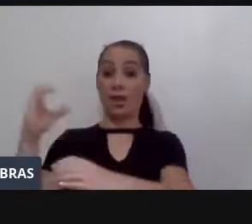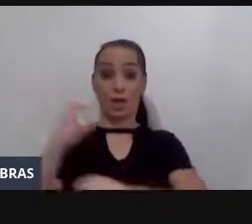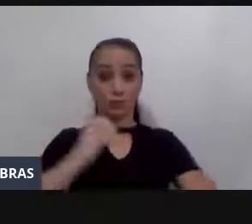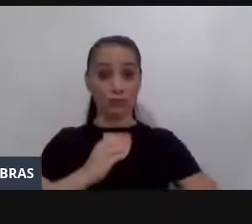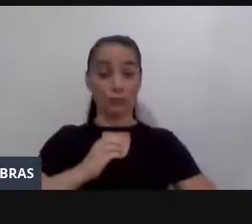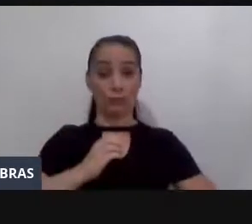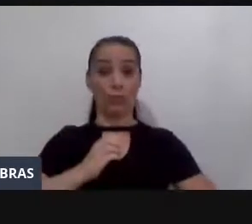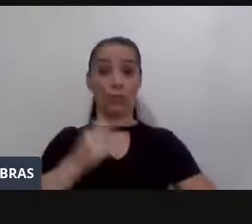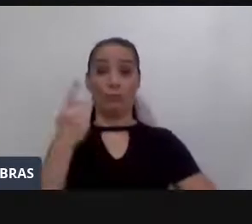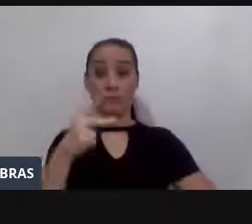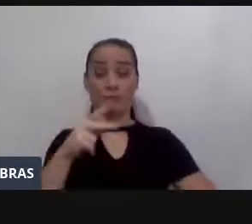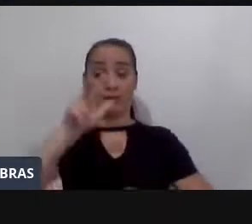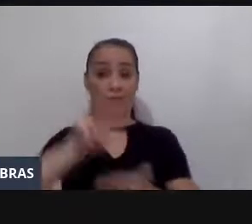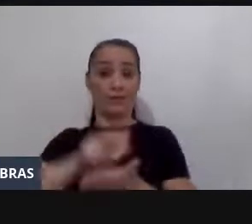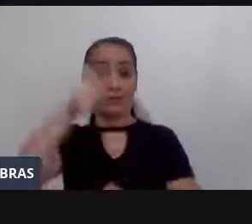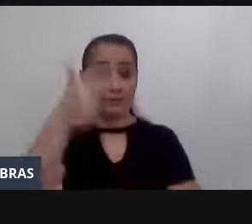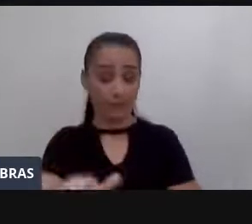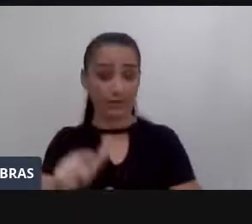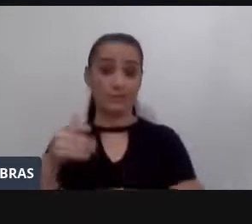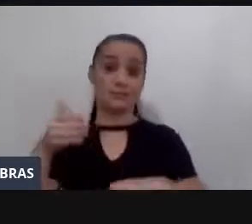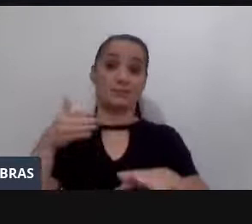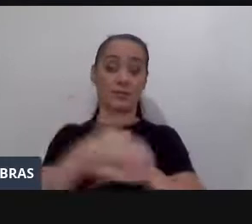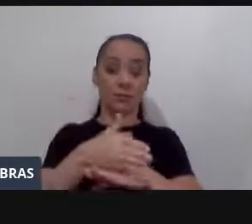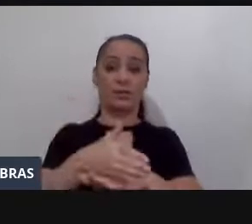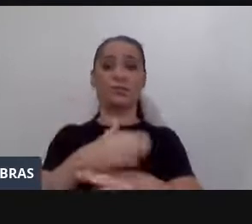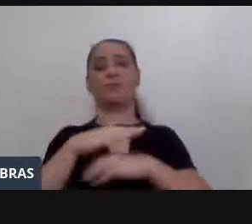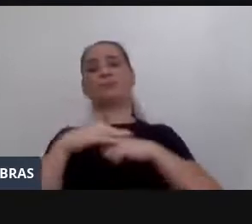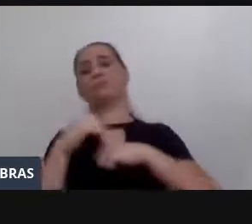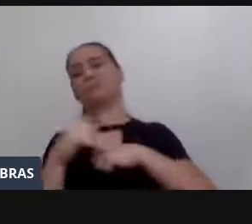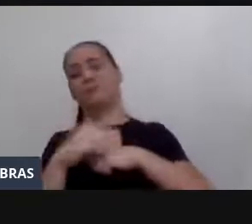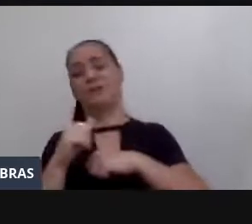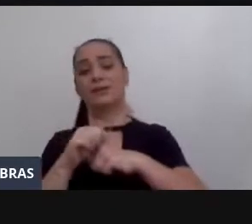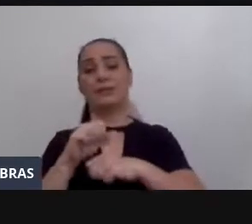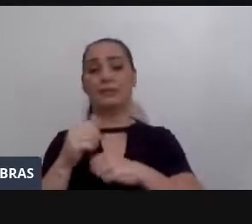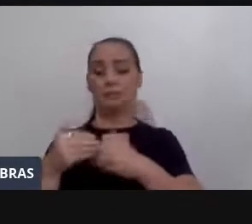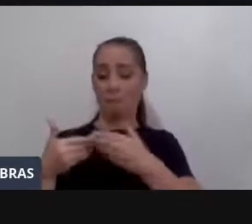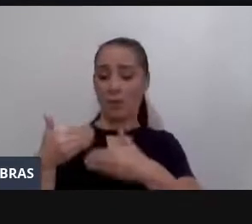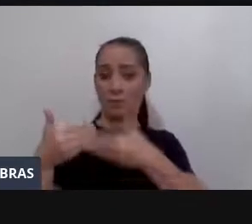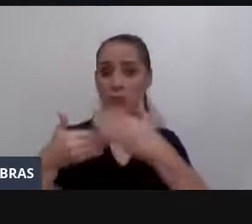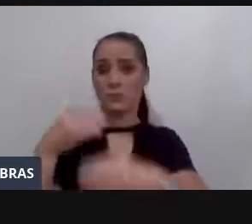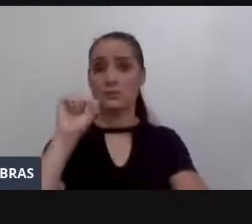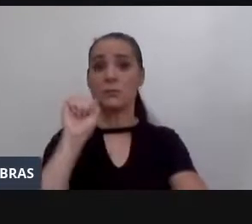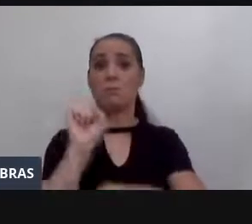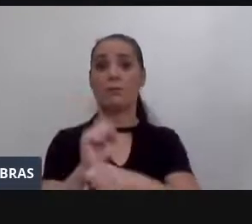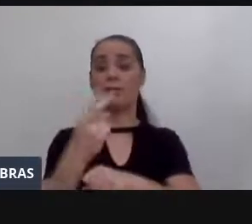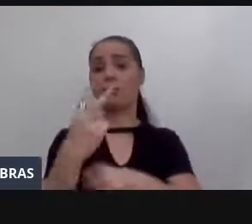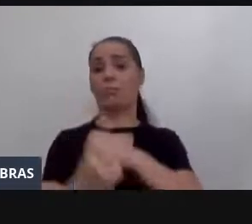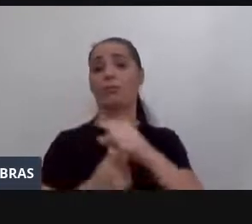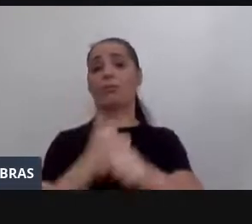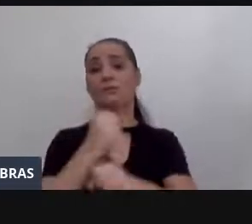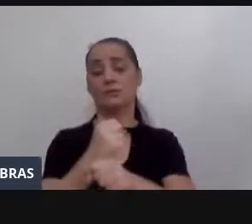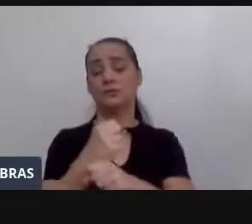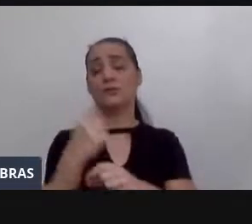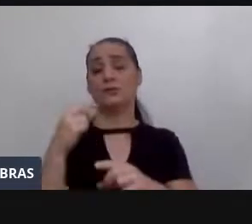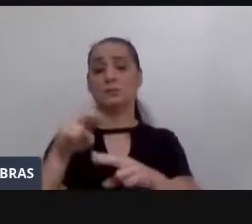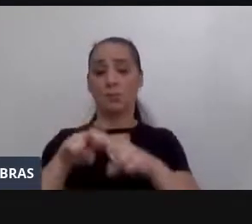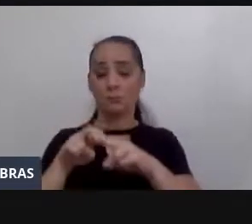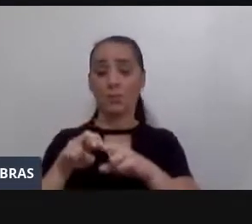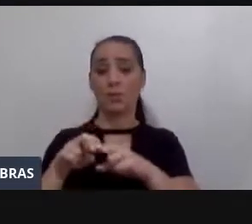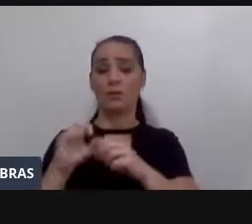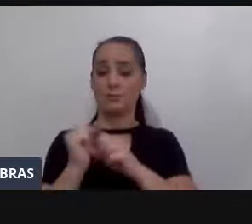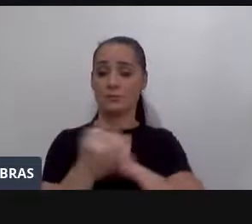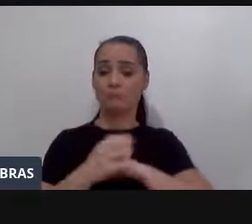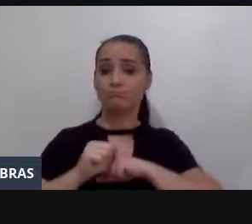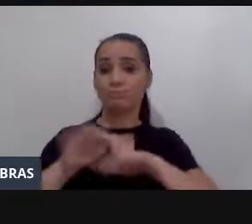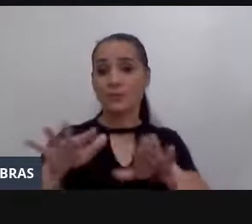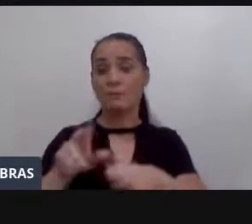ele é um querido. O processo dele está parado há 2 anos, porque devido à pandemia, algumas universidades, inclusive, suspenderam o